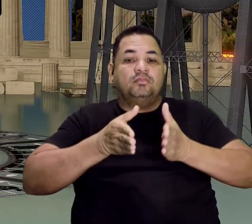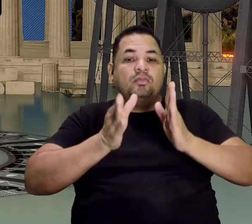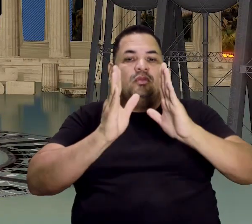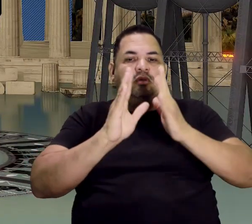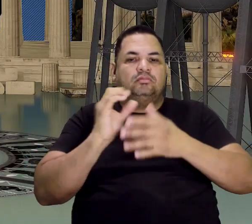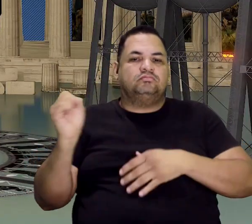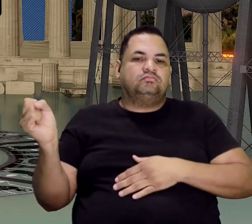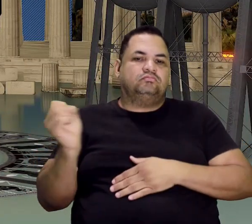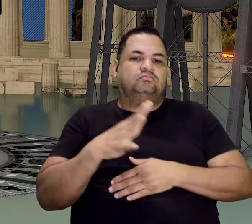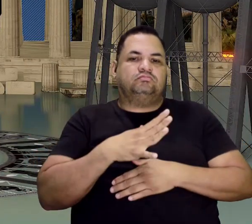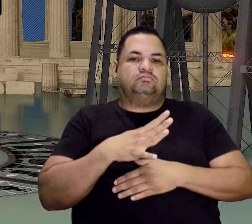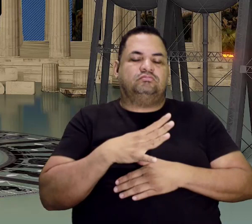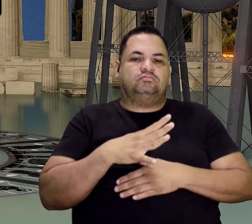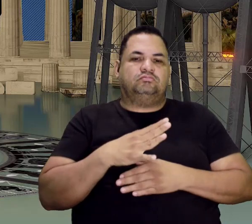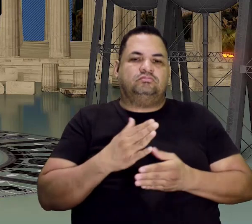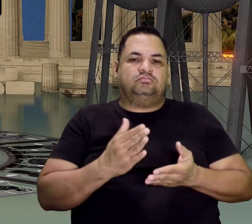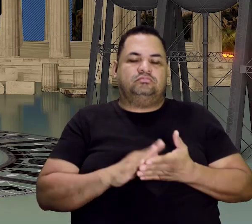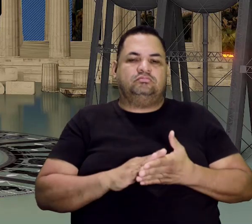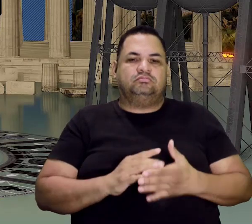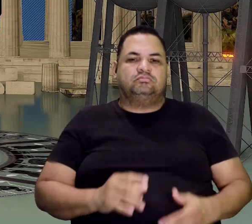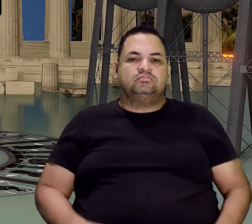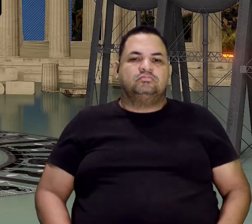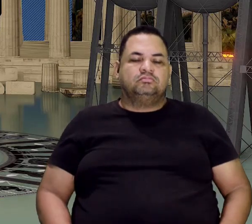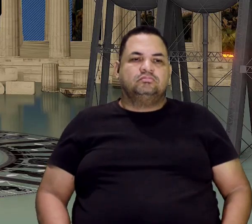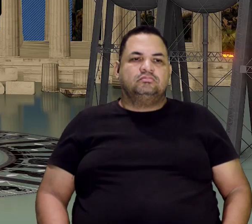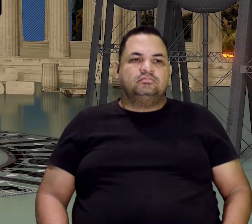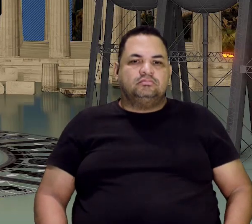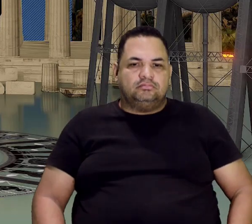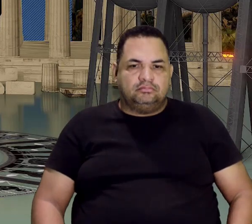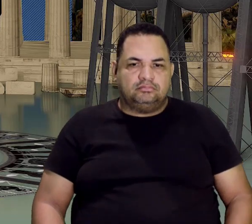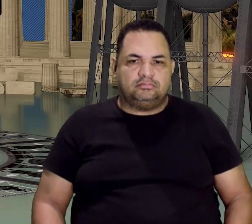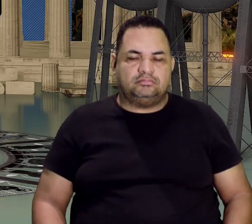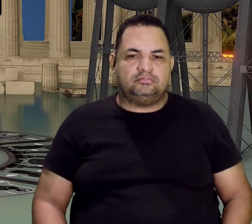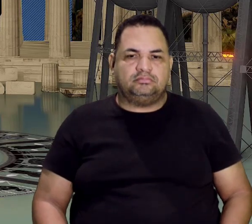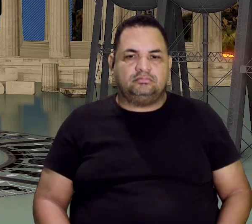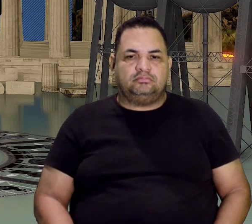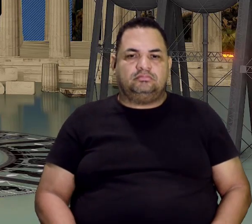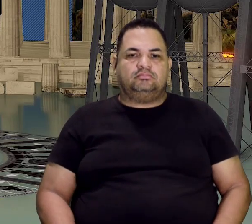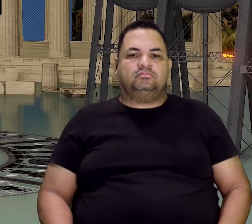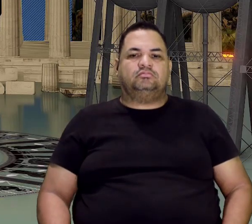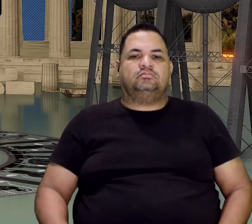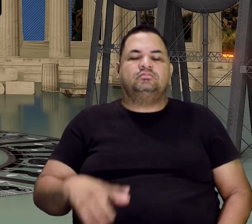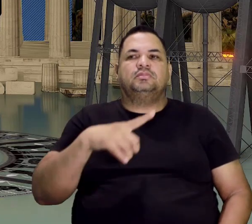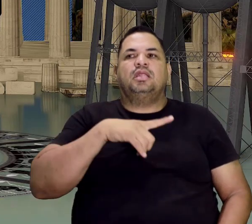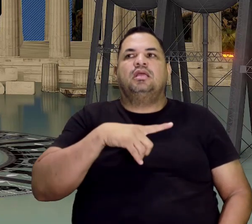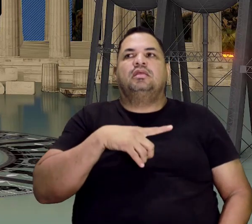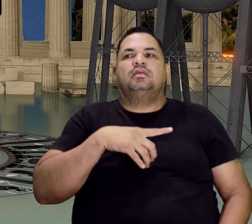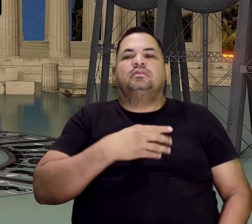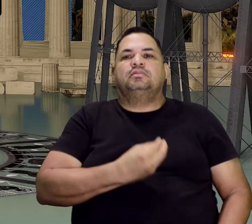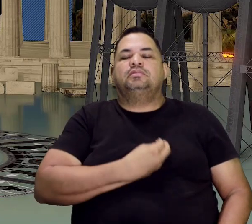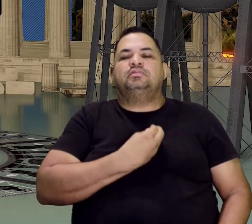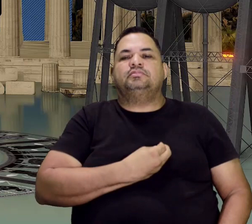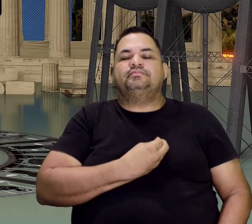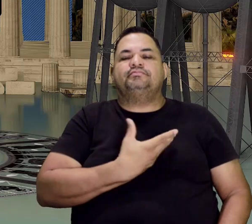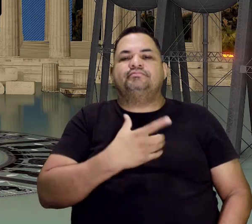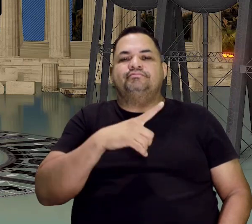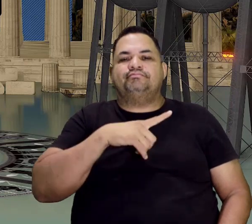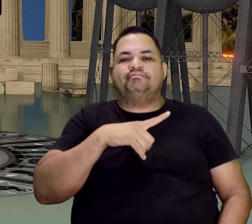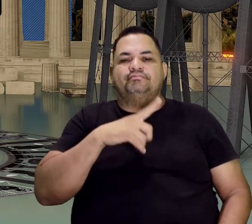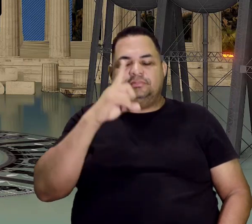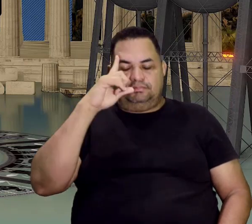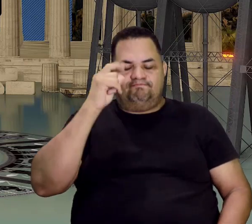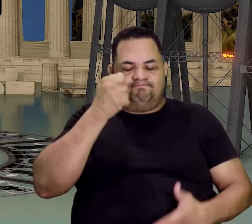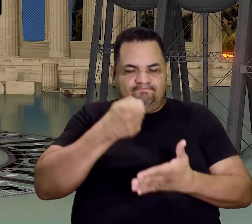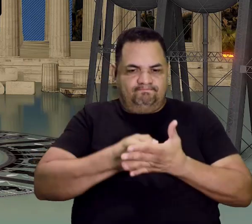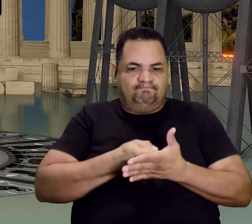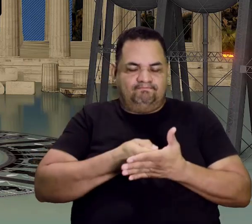Isso é interessante, olha só. Gente, veja bem. Em alguns momentos da vida nós teremos que tomar